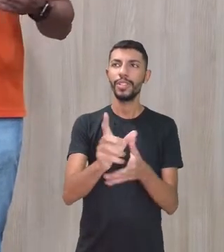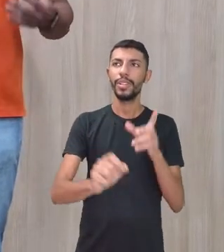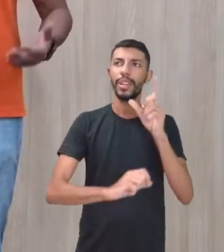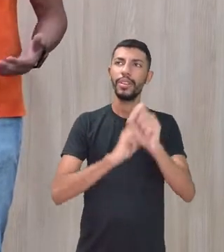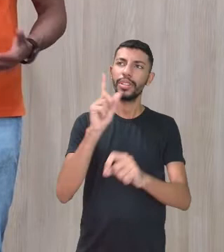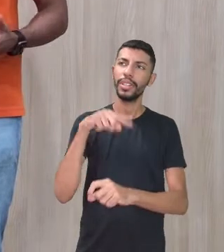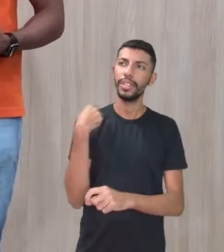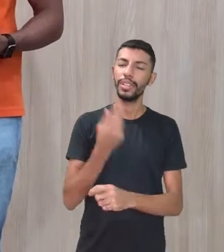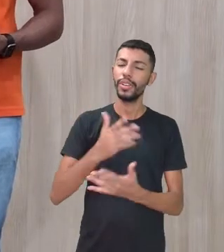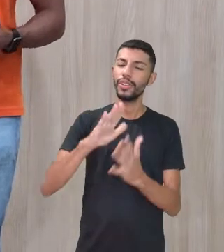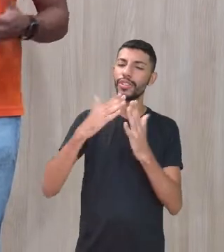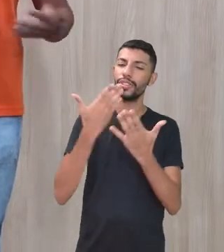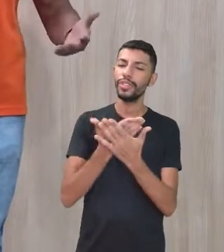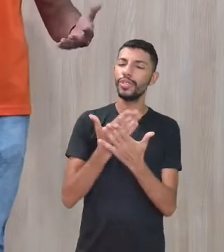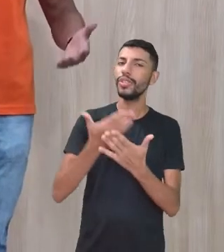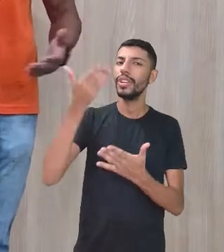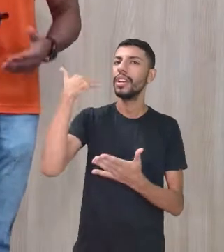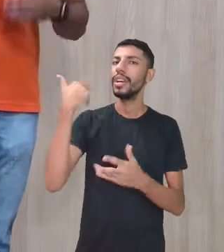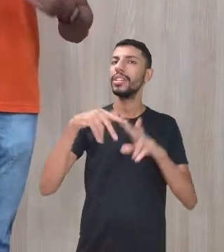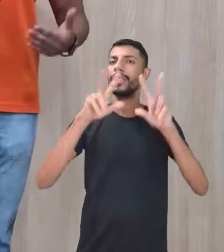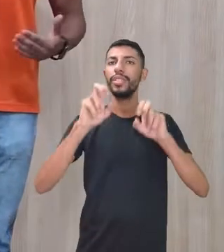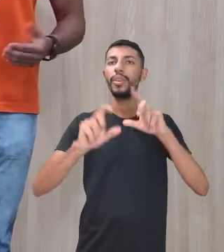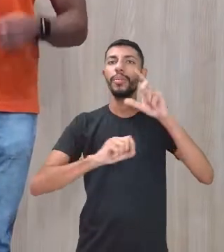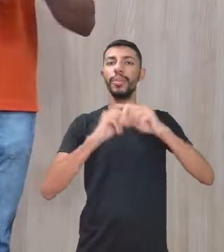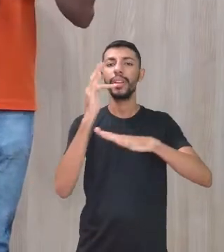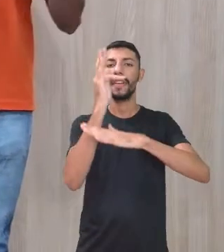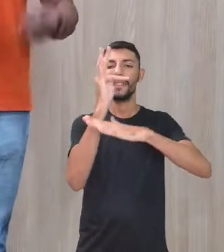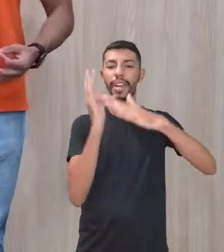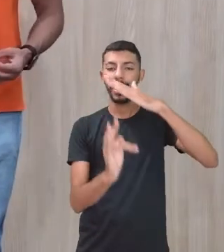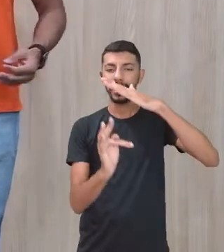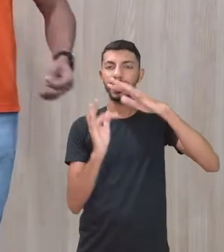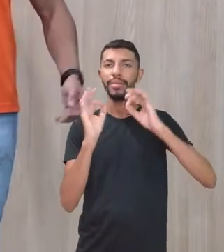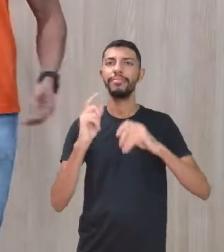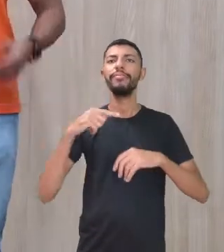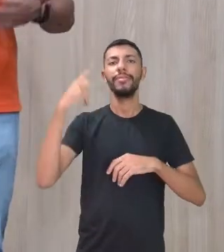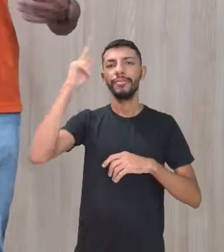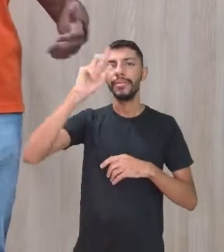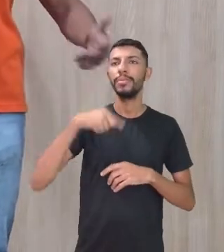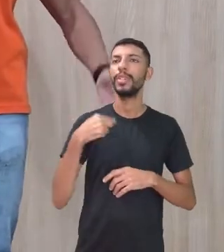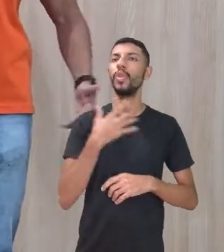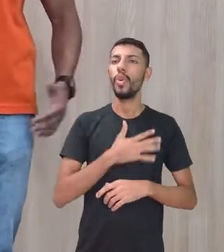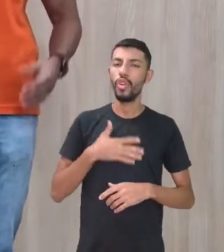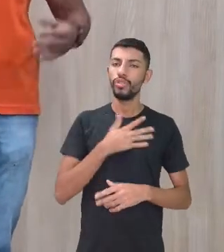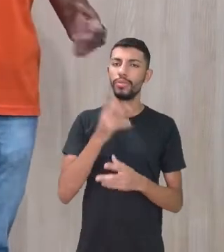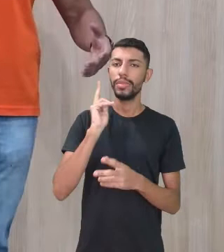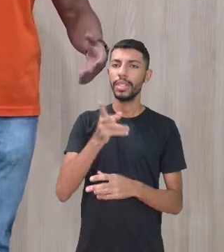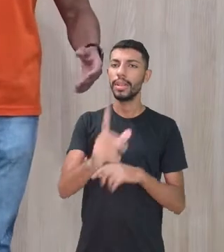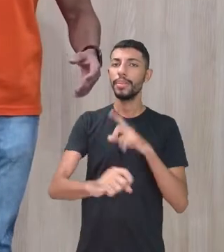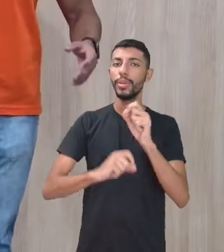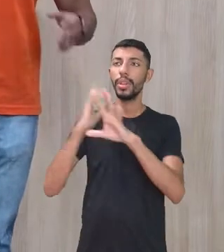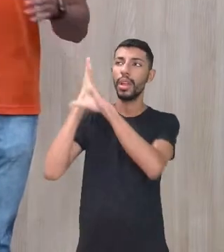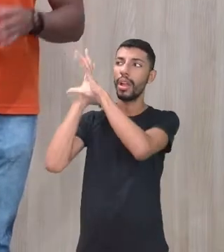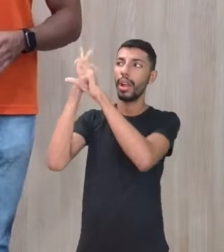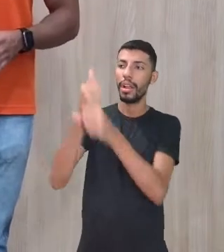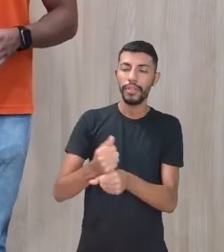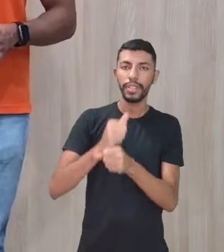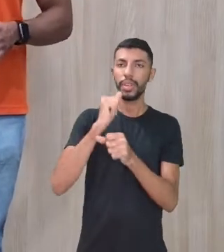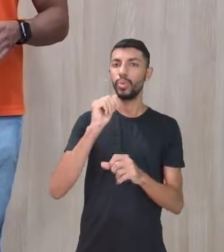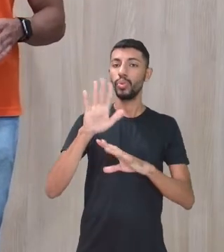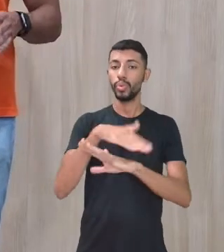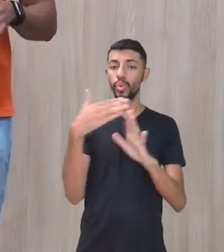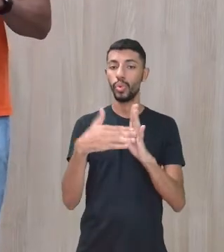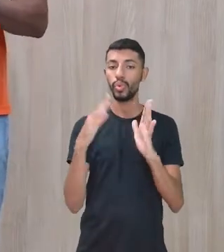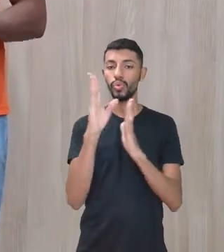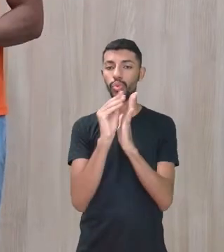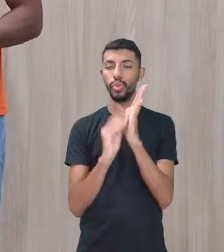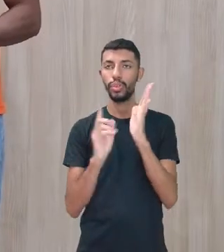estávamos estudando sobre fração. Lembra, né? Eu gosto sempre de recapitular tudo aquilo que a gente já viu em aula, certo?